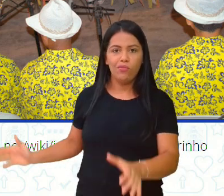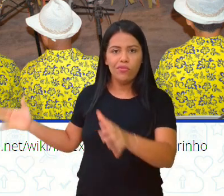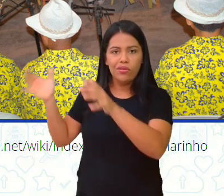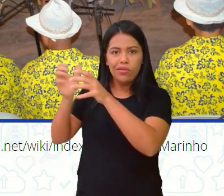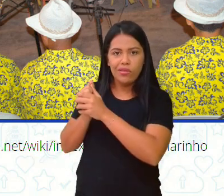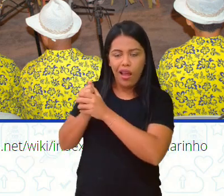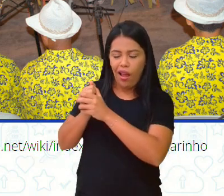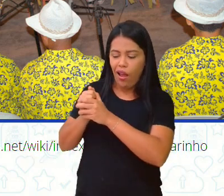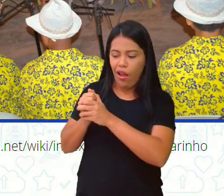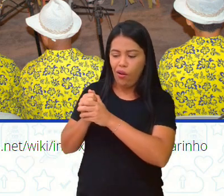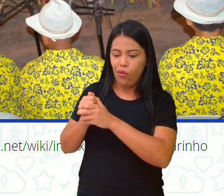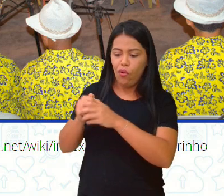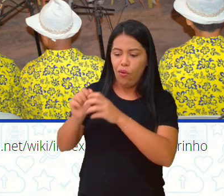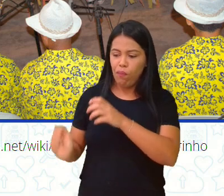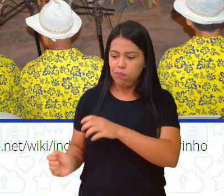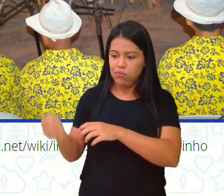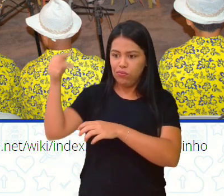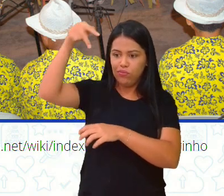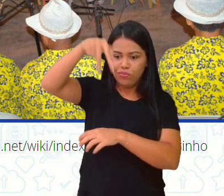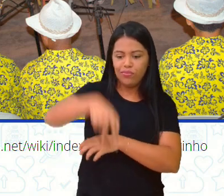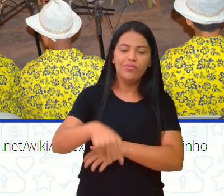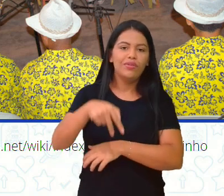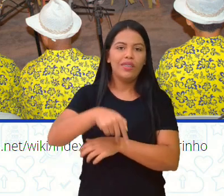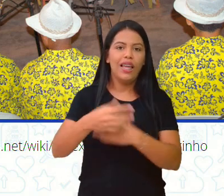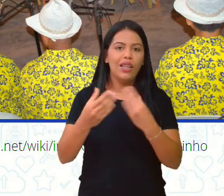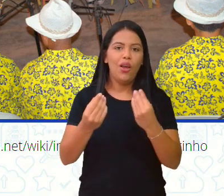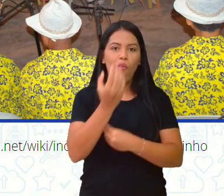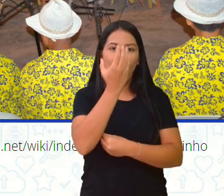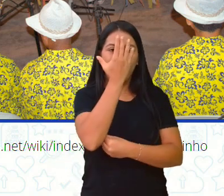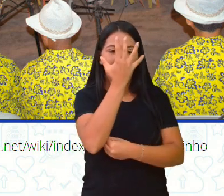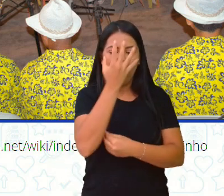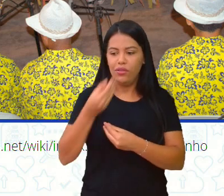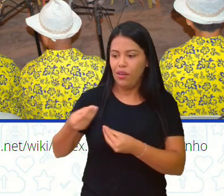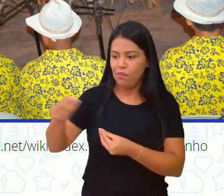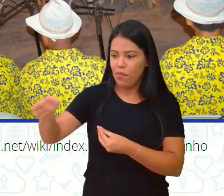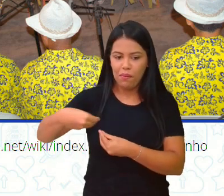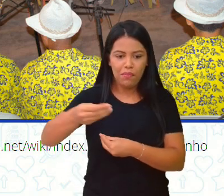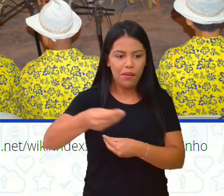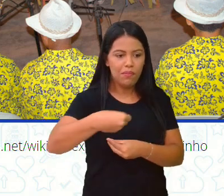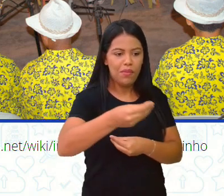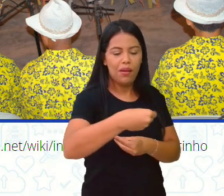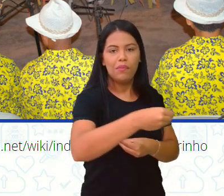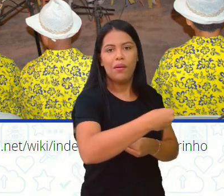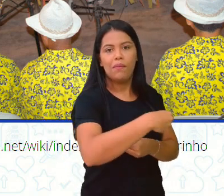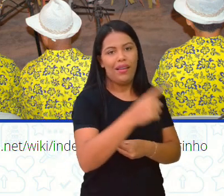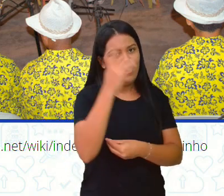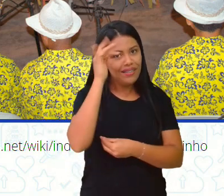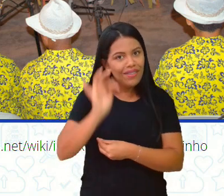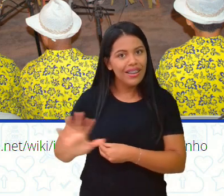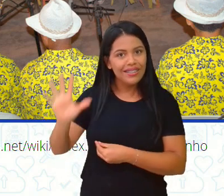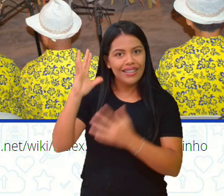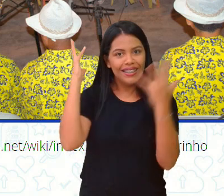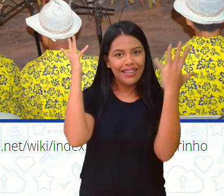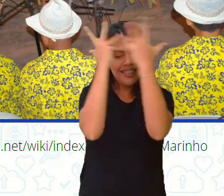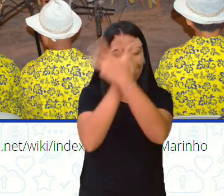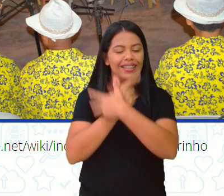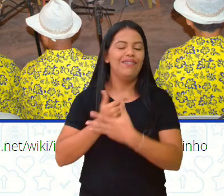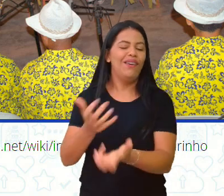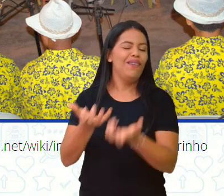para distribuir aos participantes ao longo desse folguedo. Imagina, né? Que bonito isso. Eu quero.